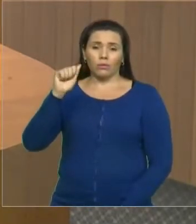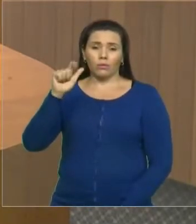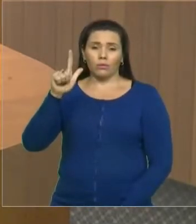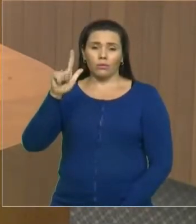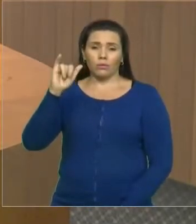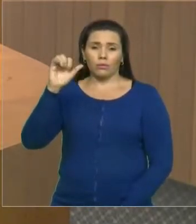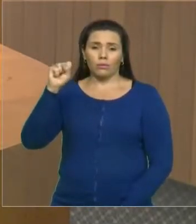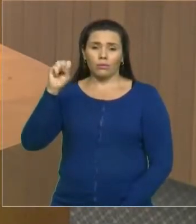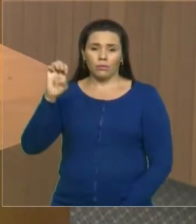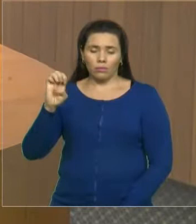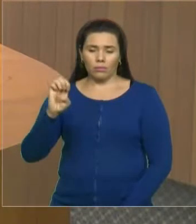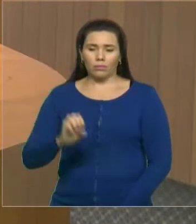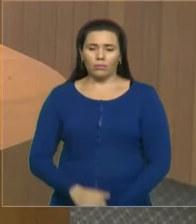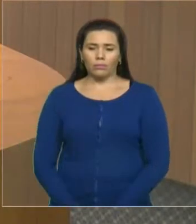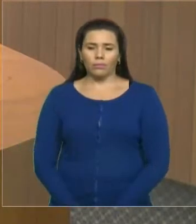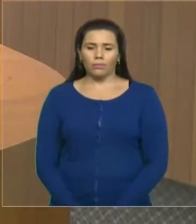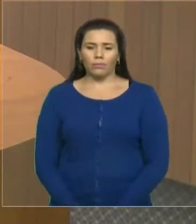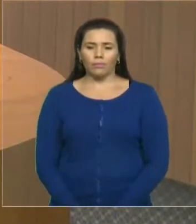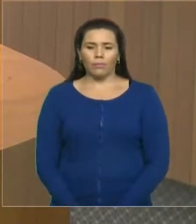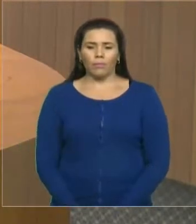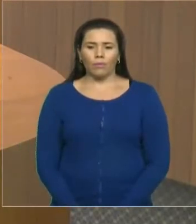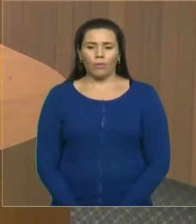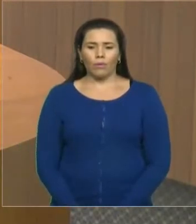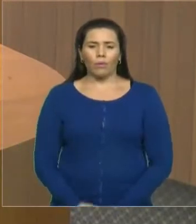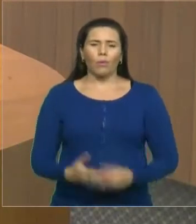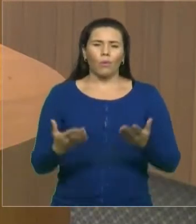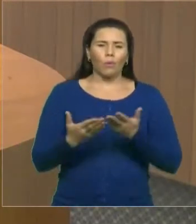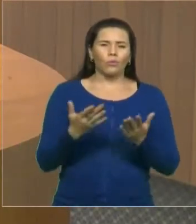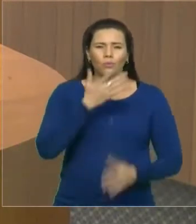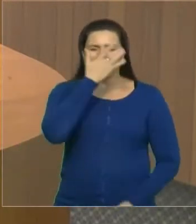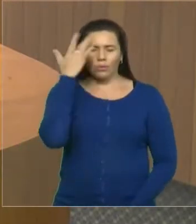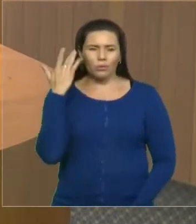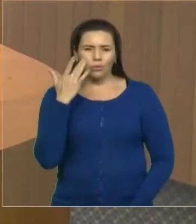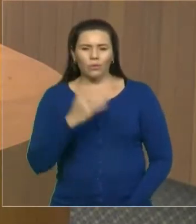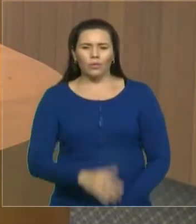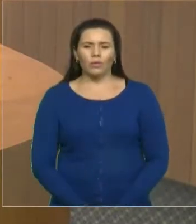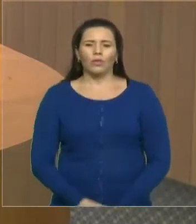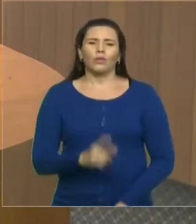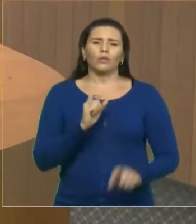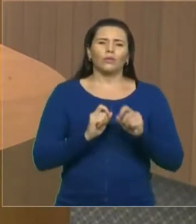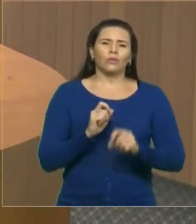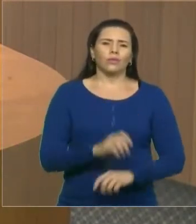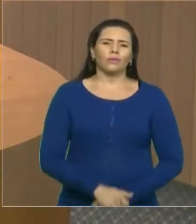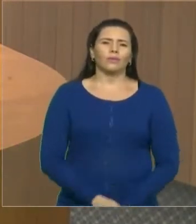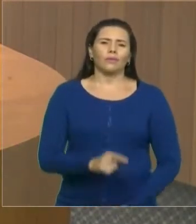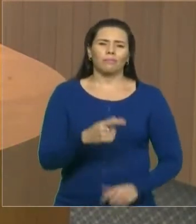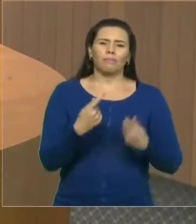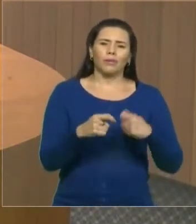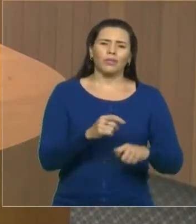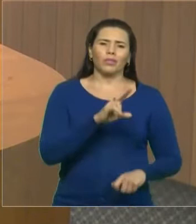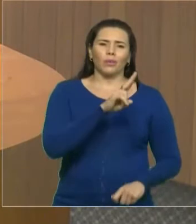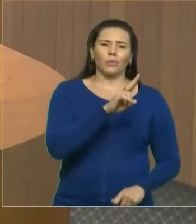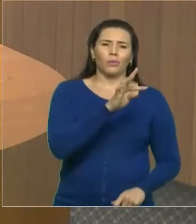os pacientes que hoje estão ocupando leitos de UTI para fazer o tratamento de